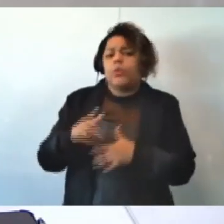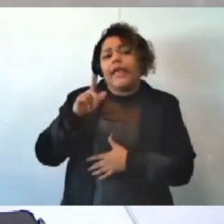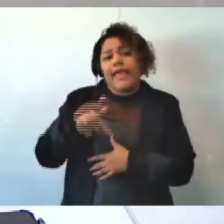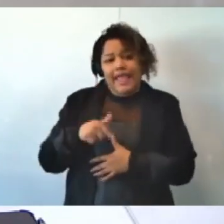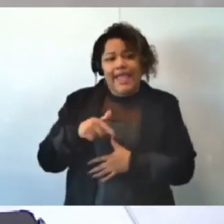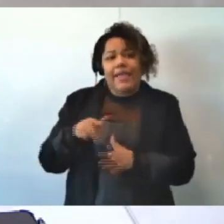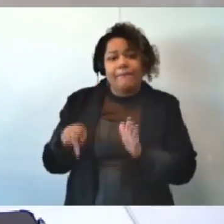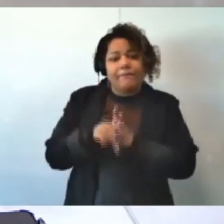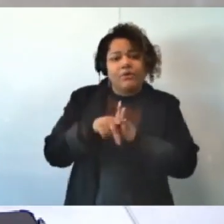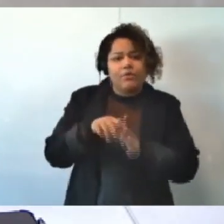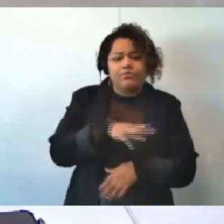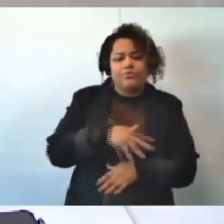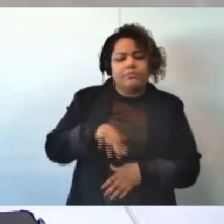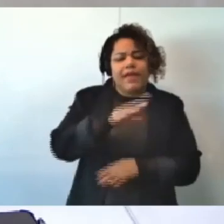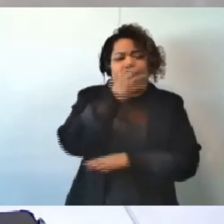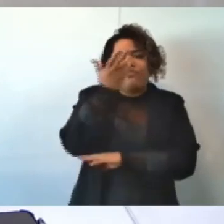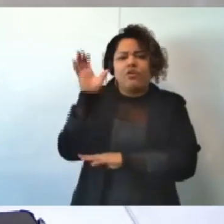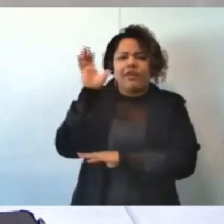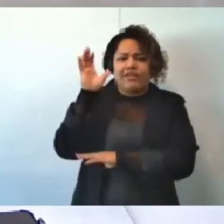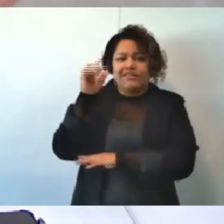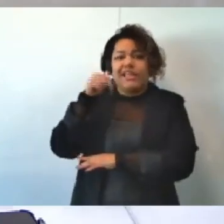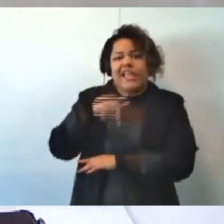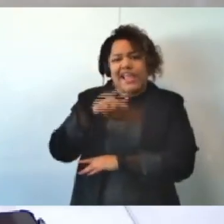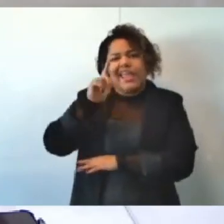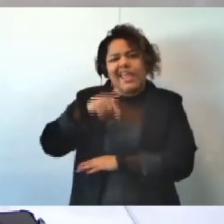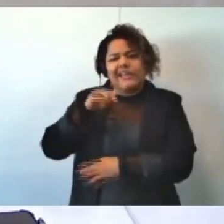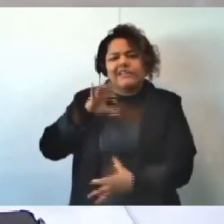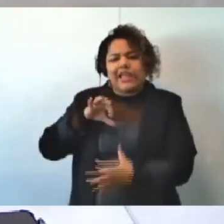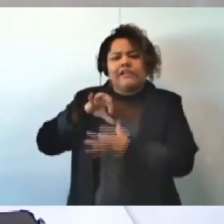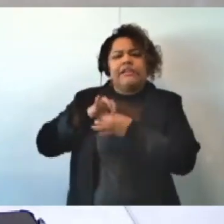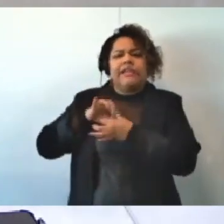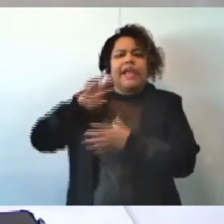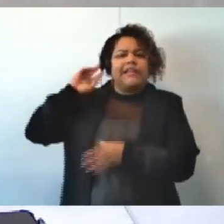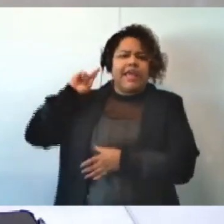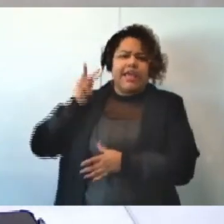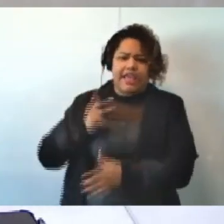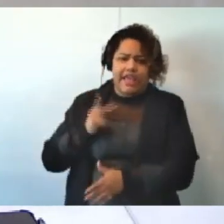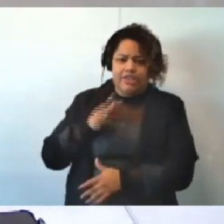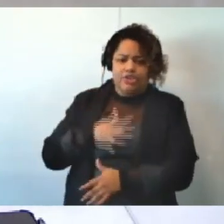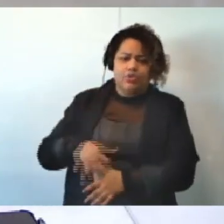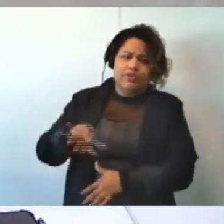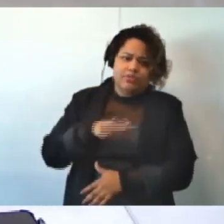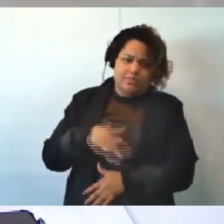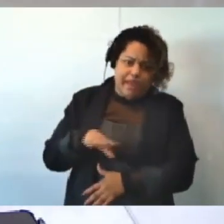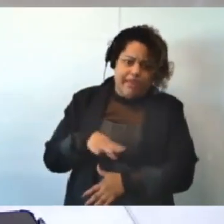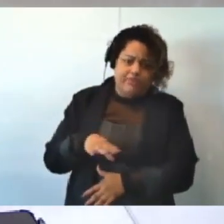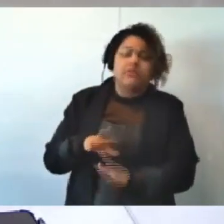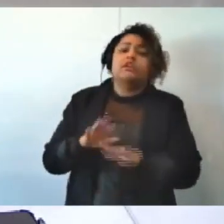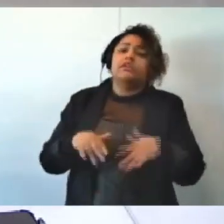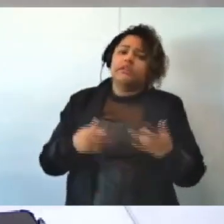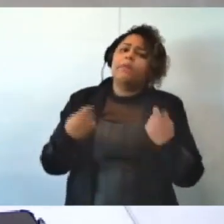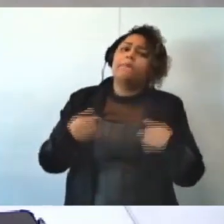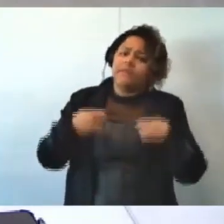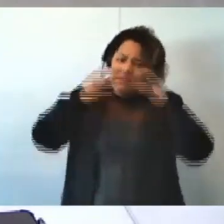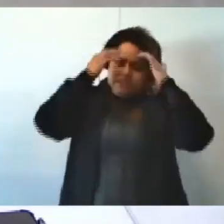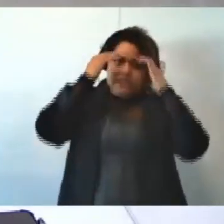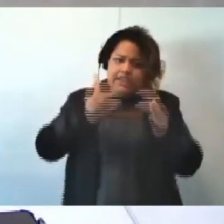que precisa ser reconhecido, precisa ser levado em consideração.